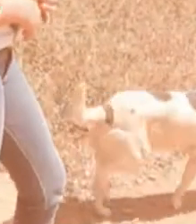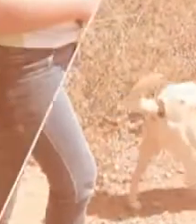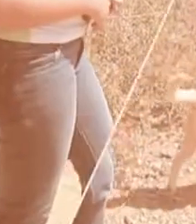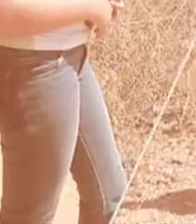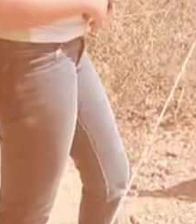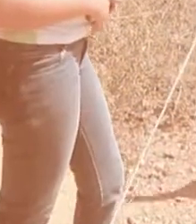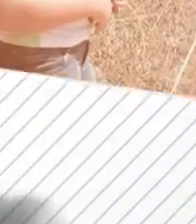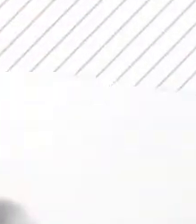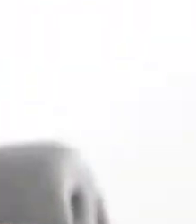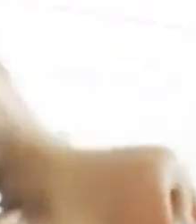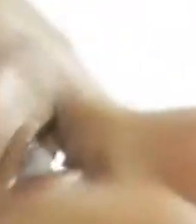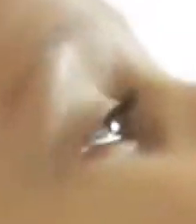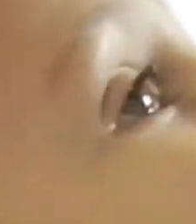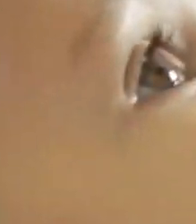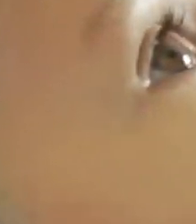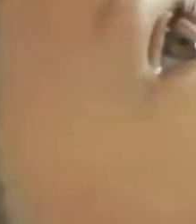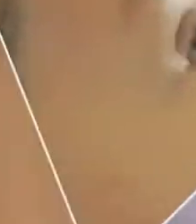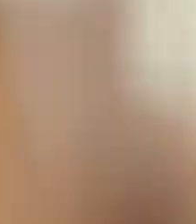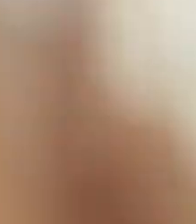Música